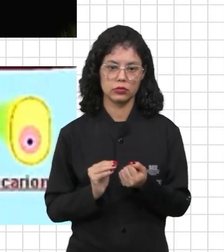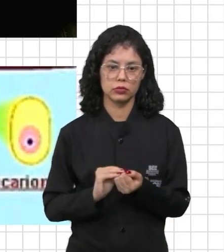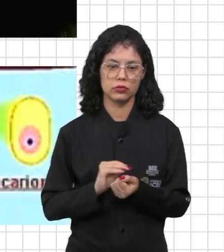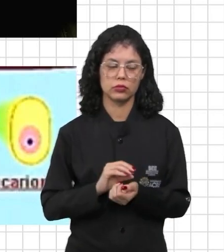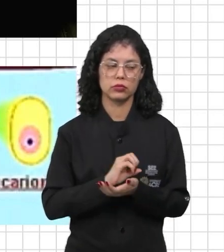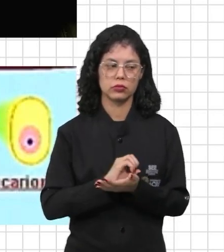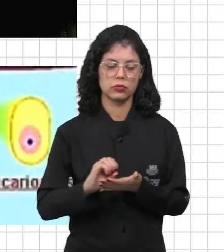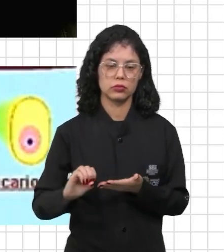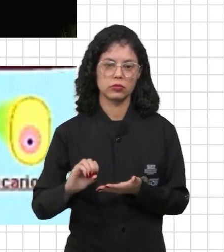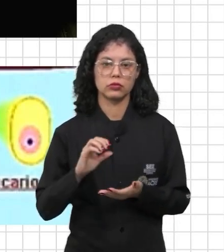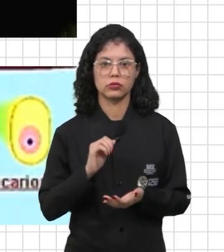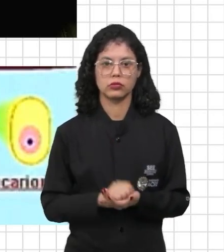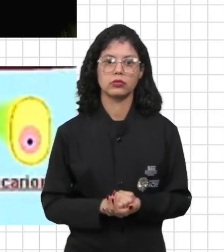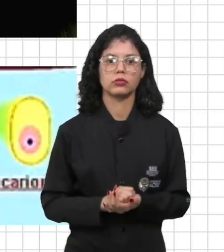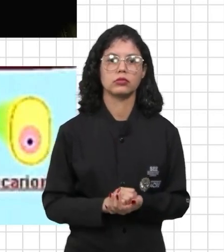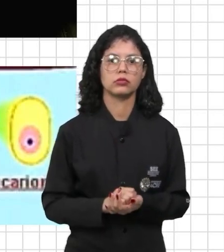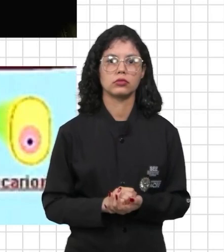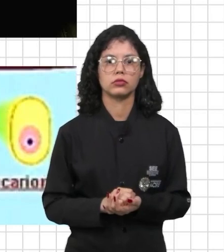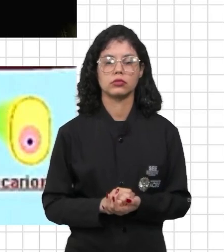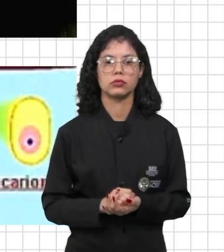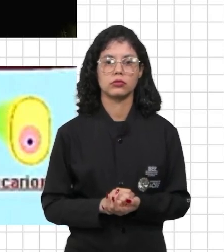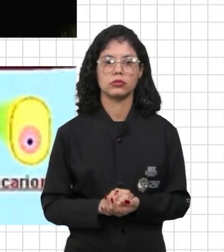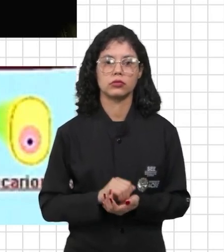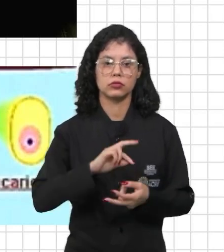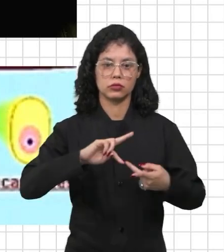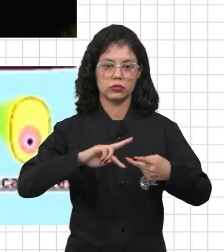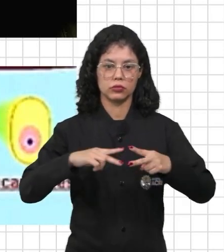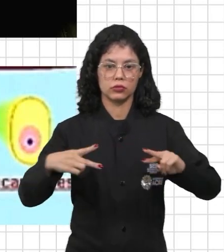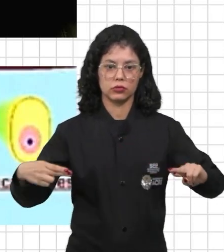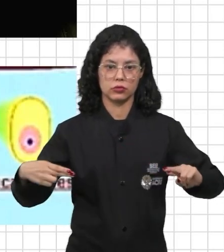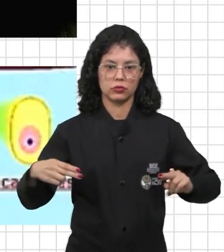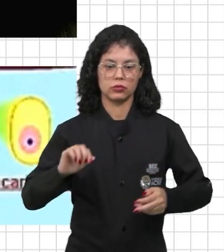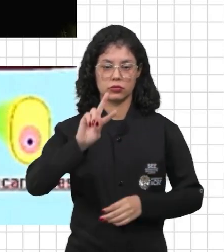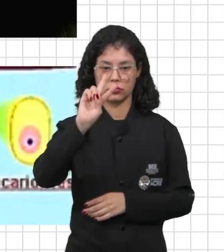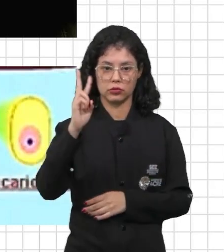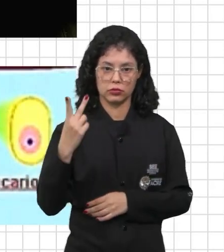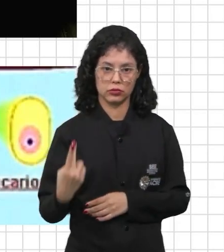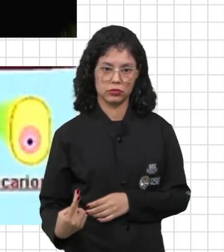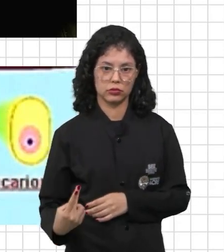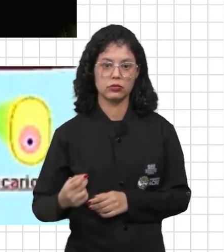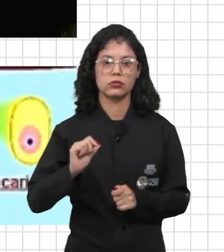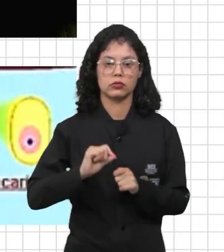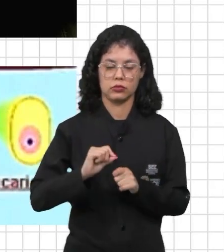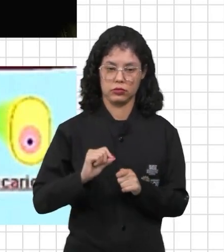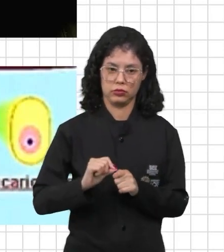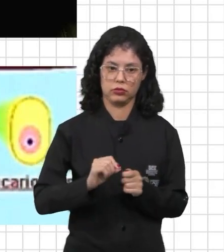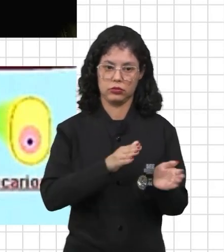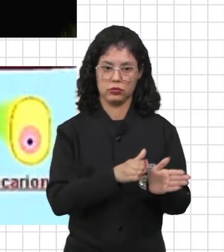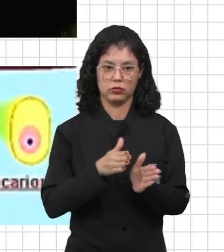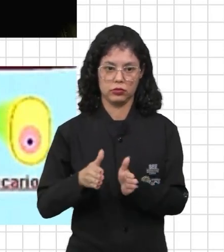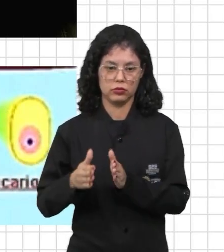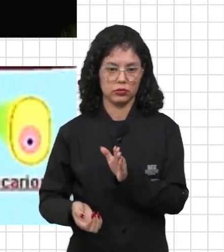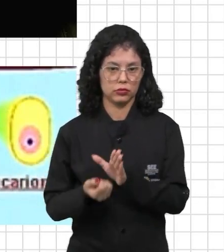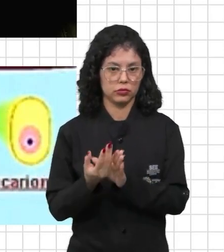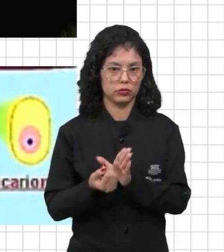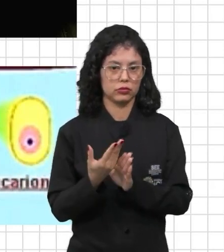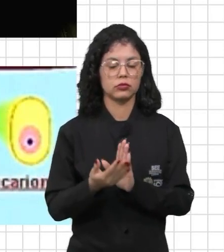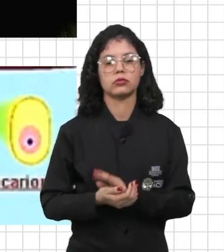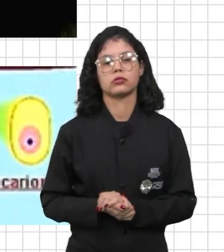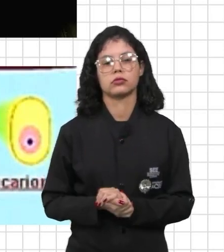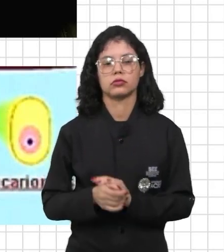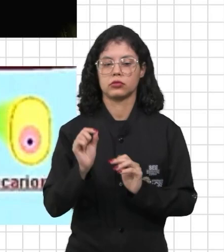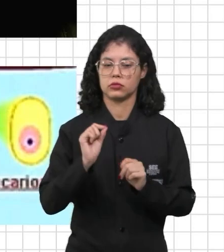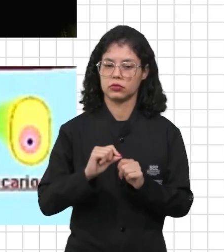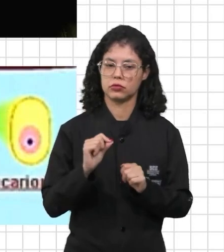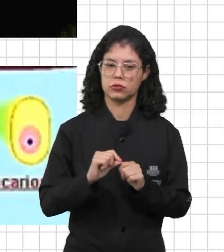a gente tinha a origem da célula do RNA, que, né, passa ali por metabolismo e reprodução, formando